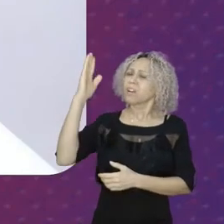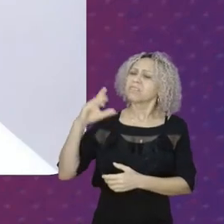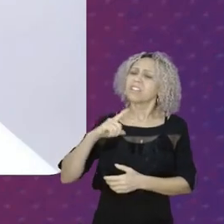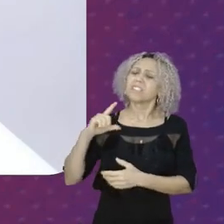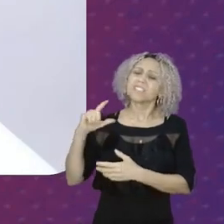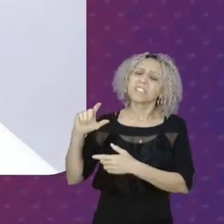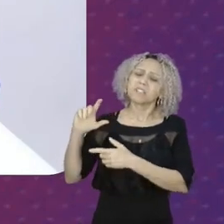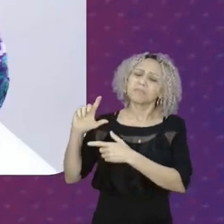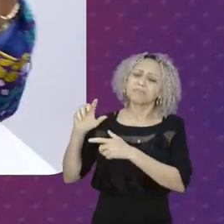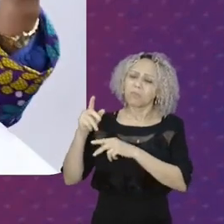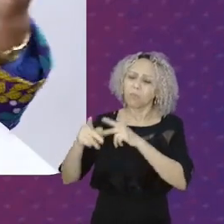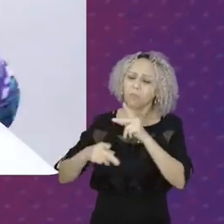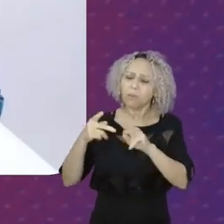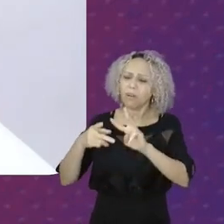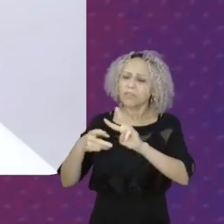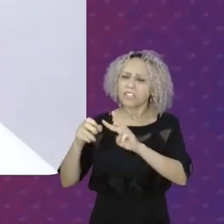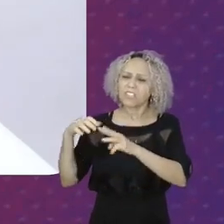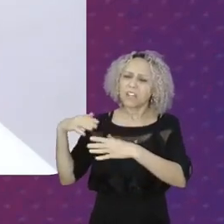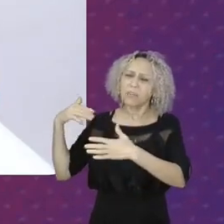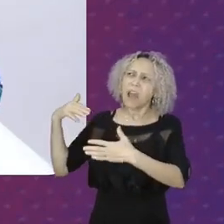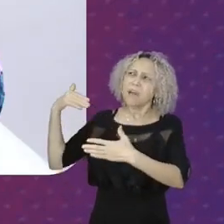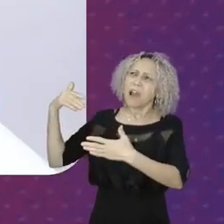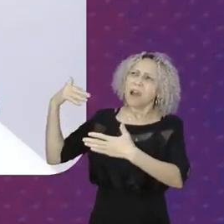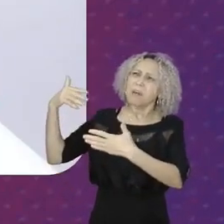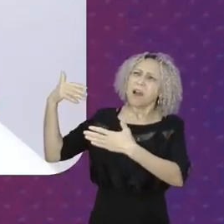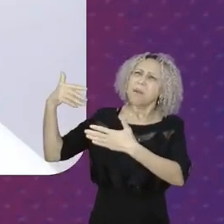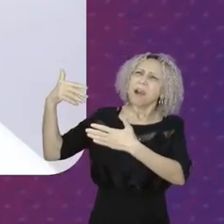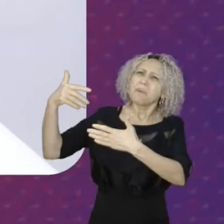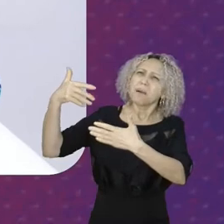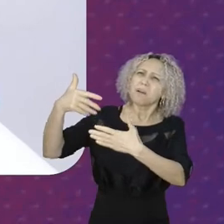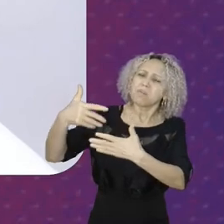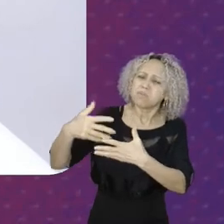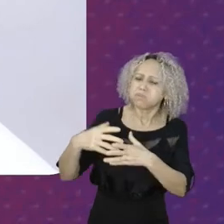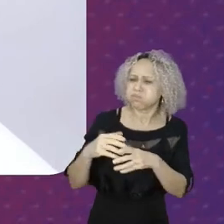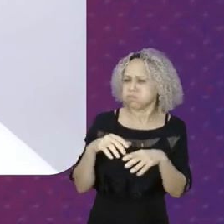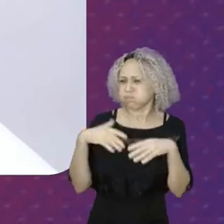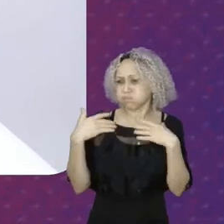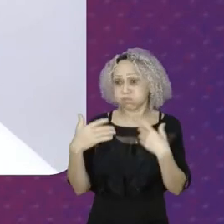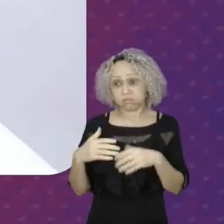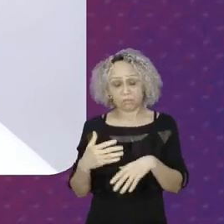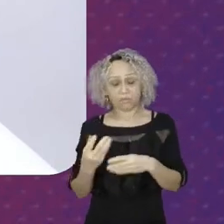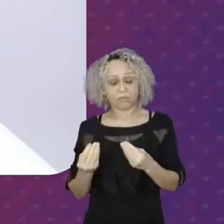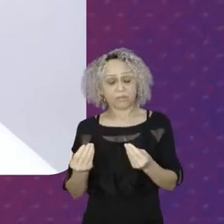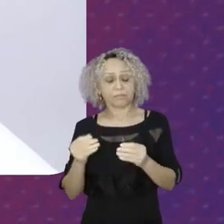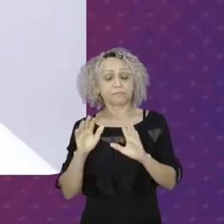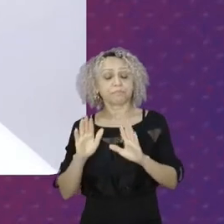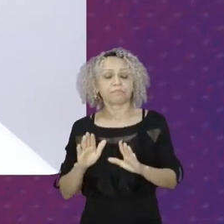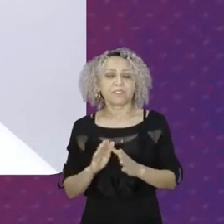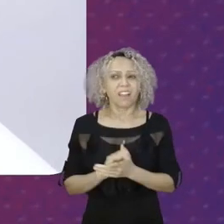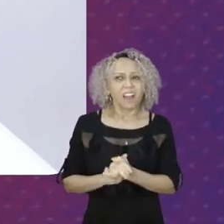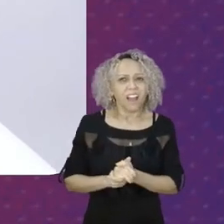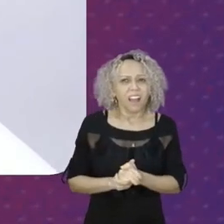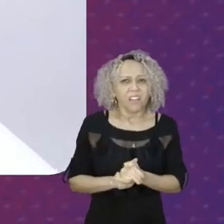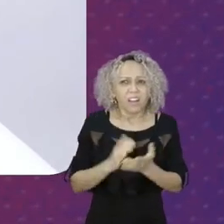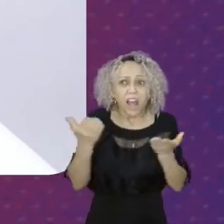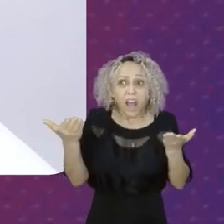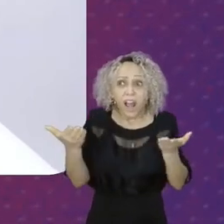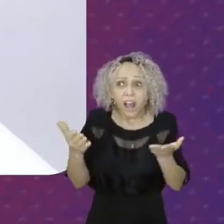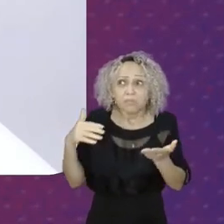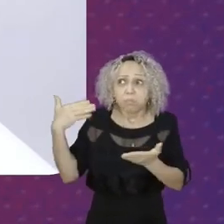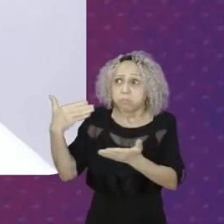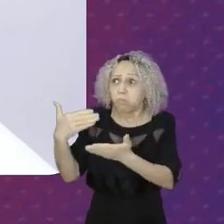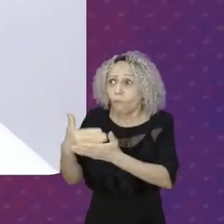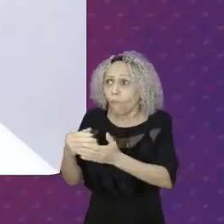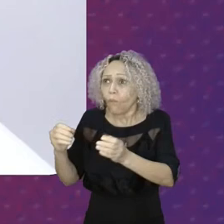indígenas, né? Eles não estão representados. Agora, pela primeira vez na história, a gente tem